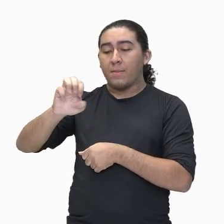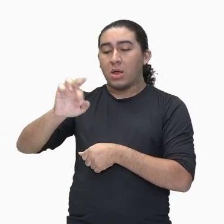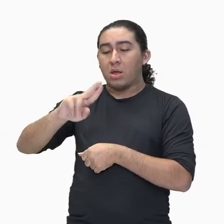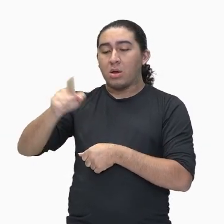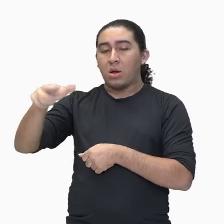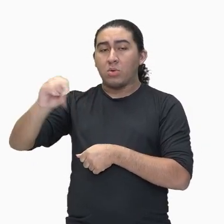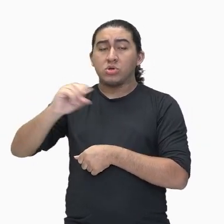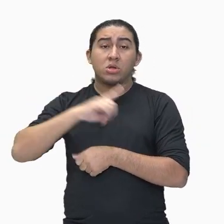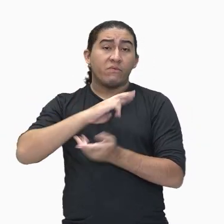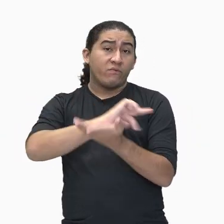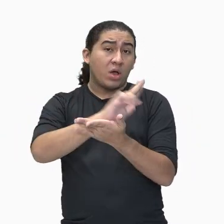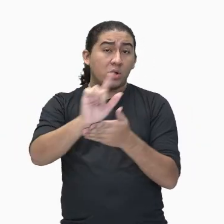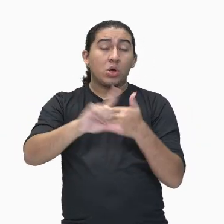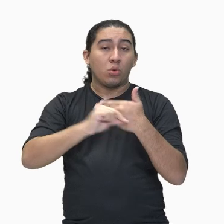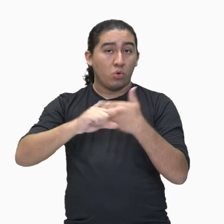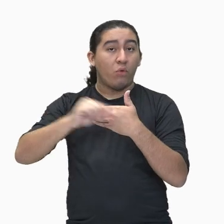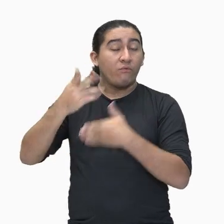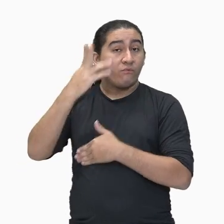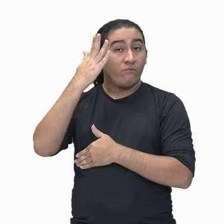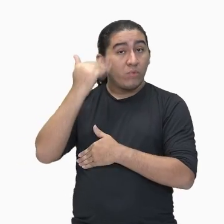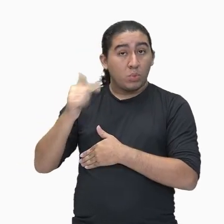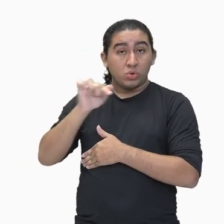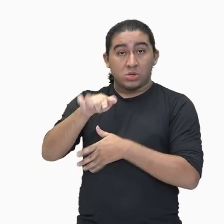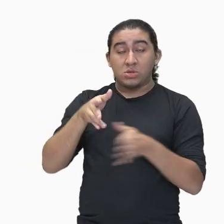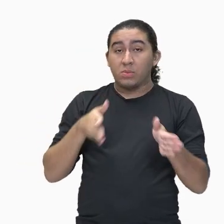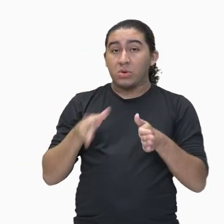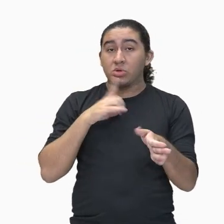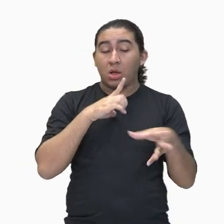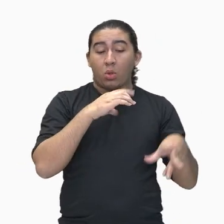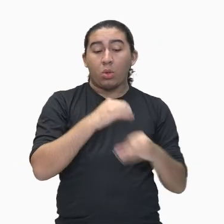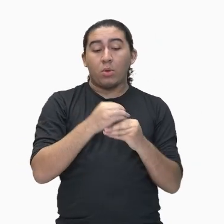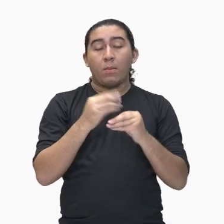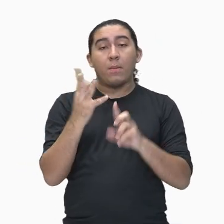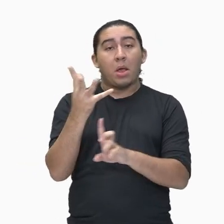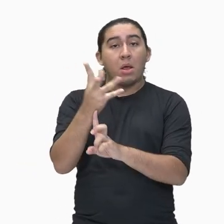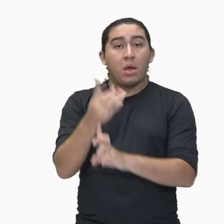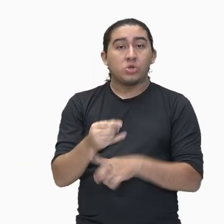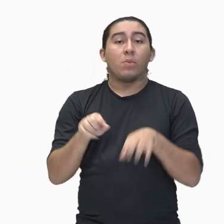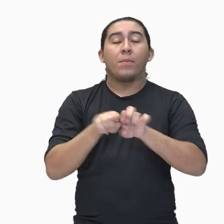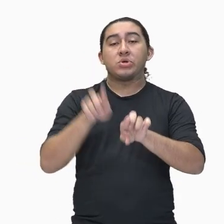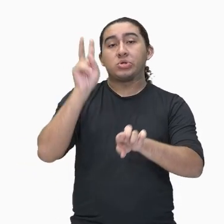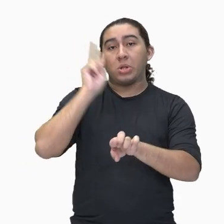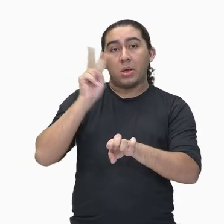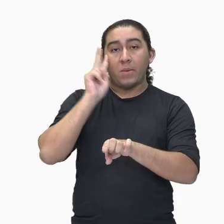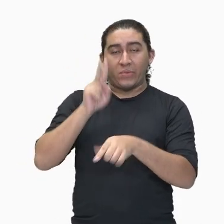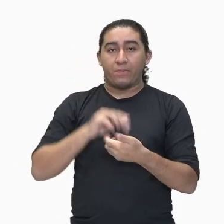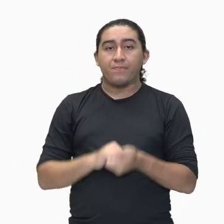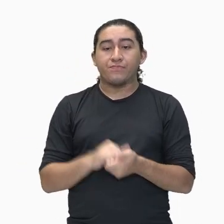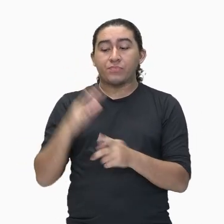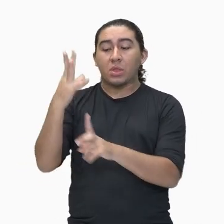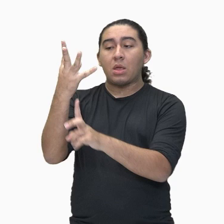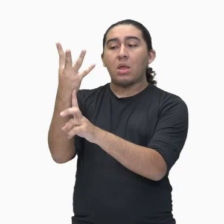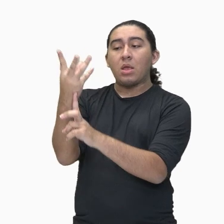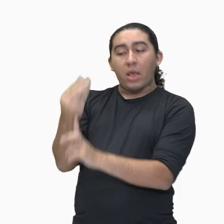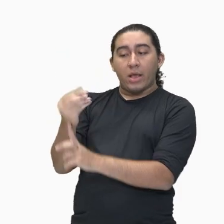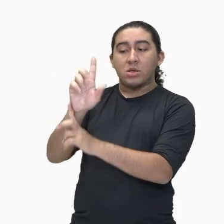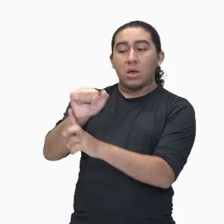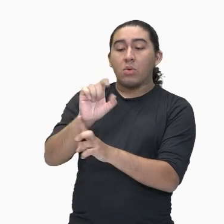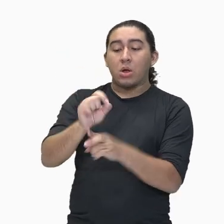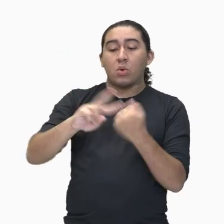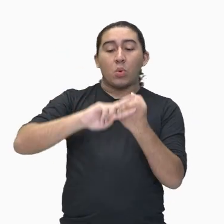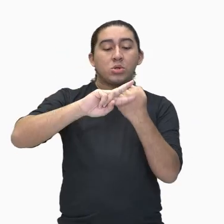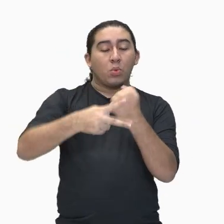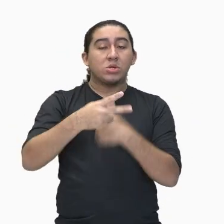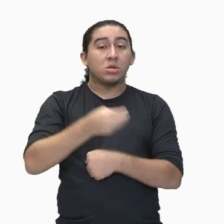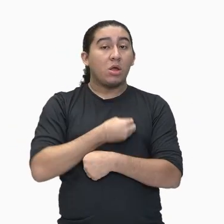desse período que contribuíram para a arte. Mas lembramos sempre que a arte é reflexo do que se vive